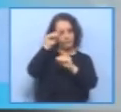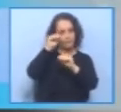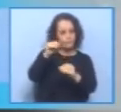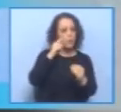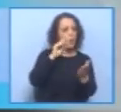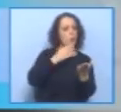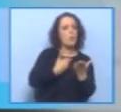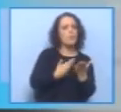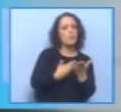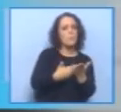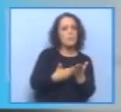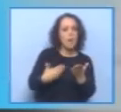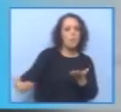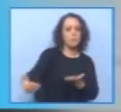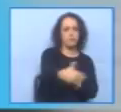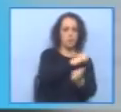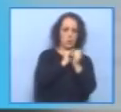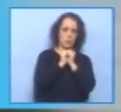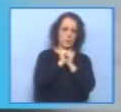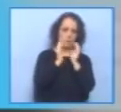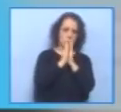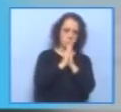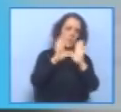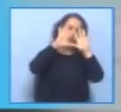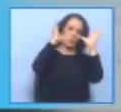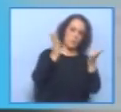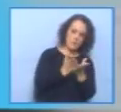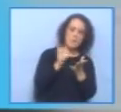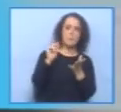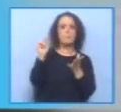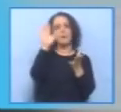Conferência Episcopal Portuguesa, que fiz também uma análise destes documentos,